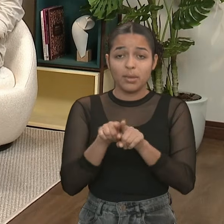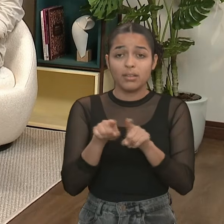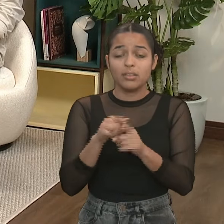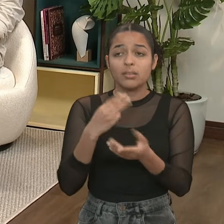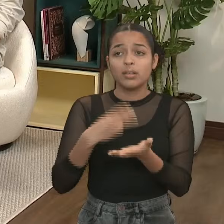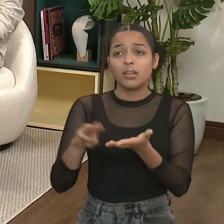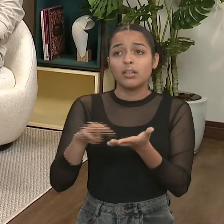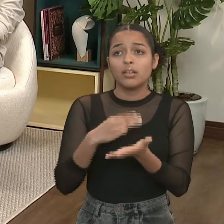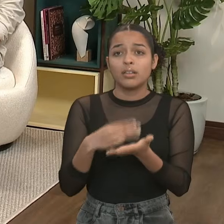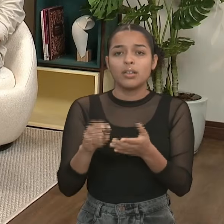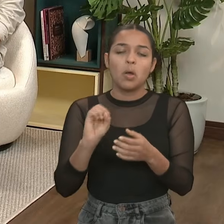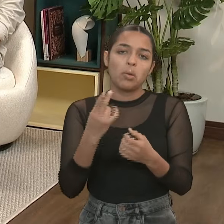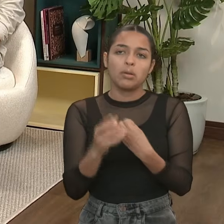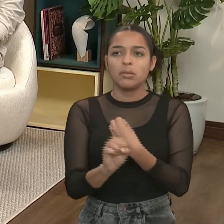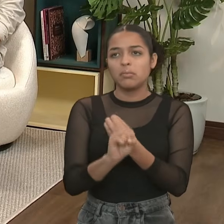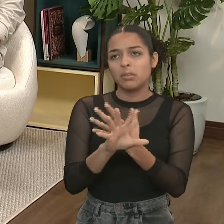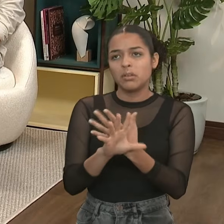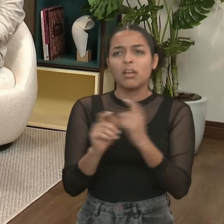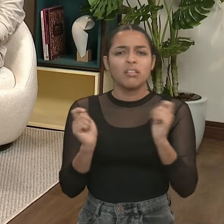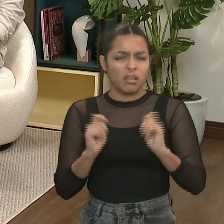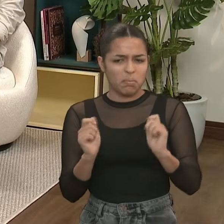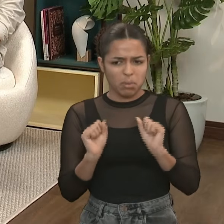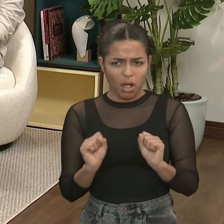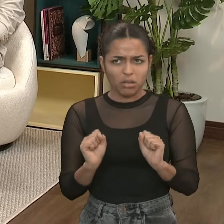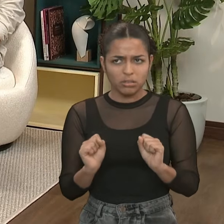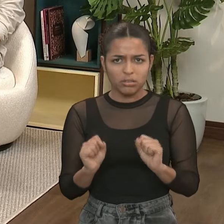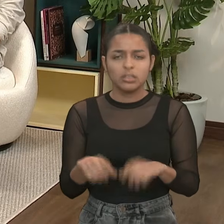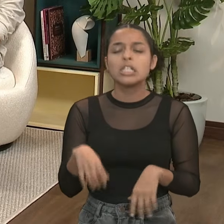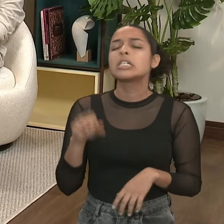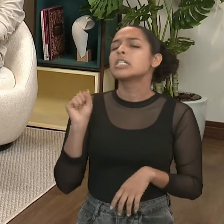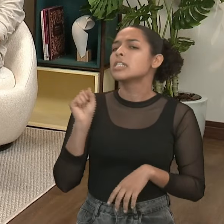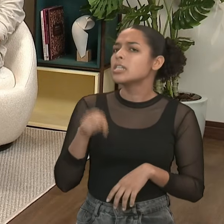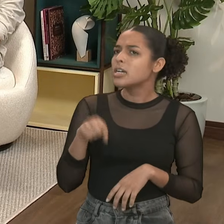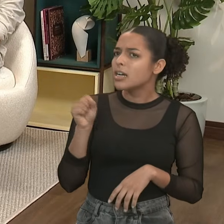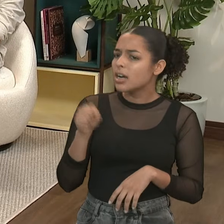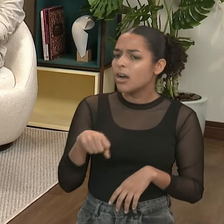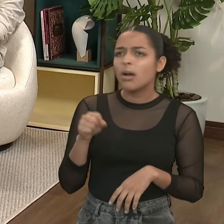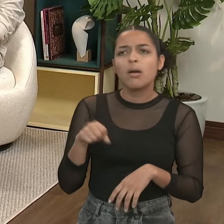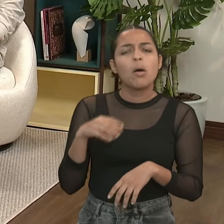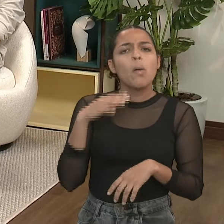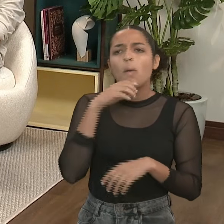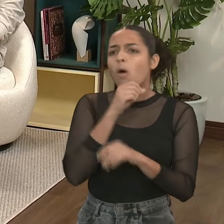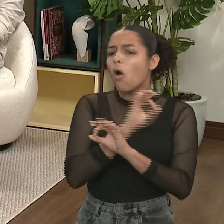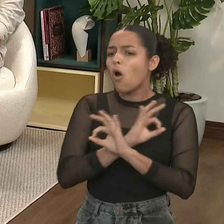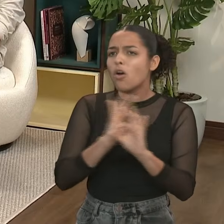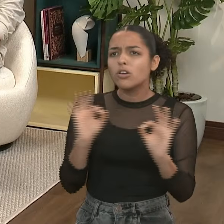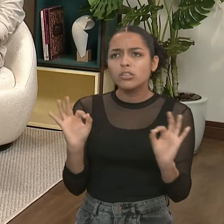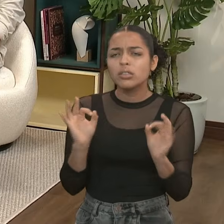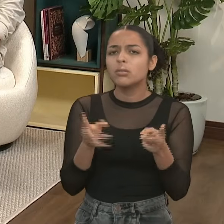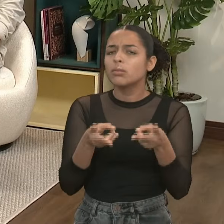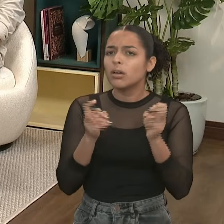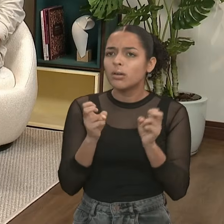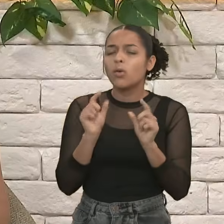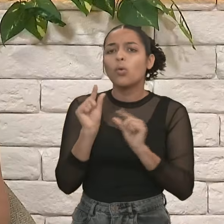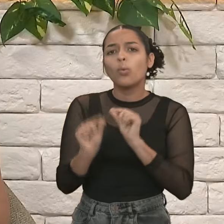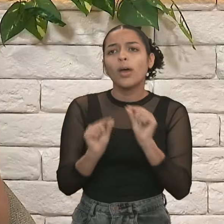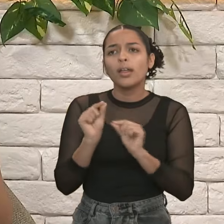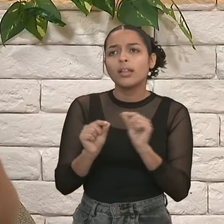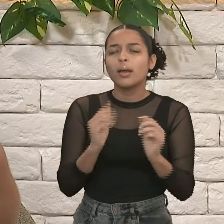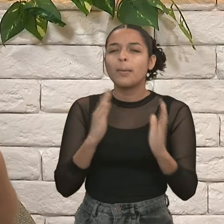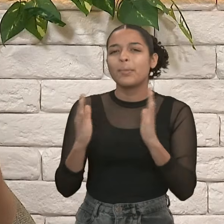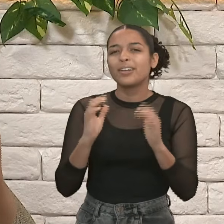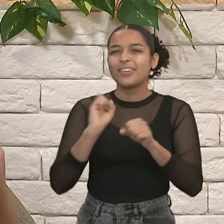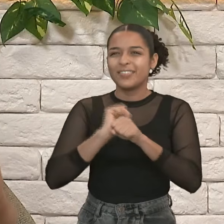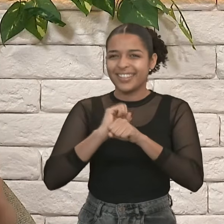é permitido? Sim, acho que isso foi muito nítido ali, né, na pandemia. A